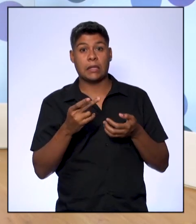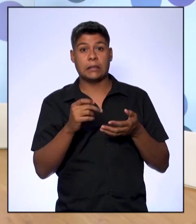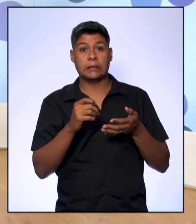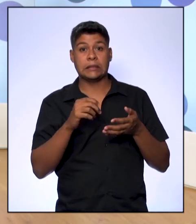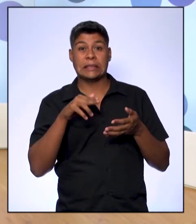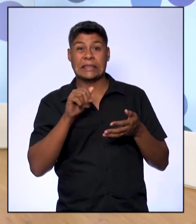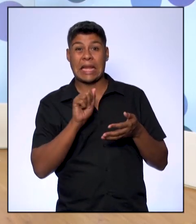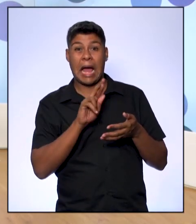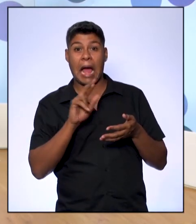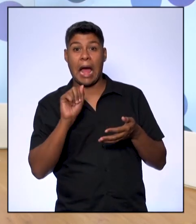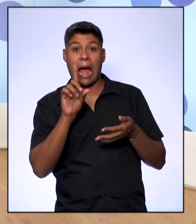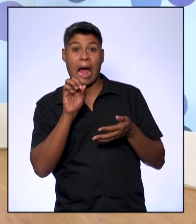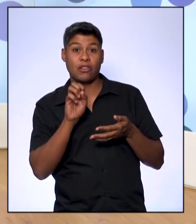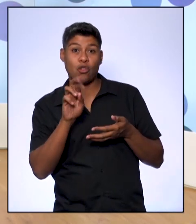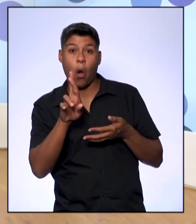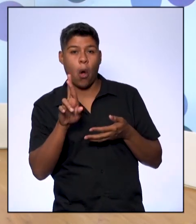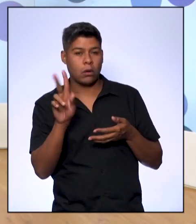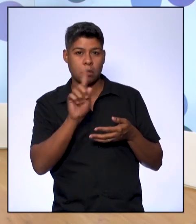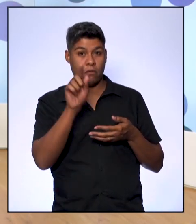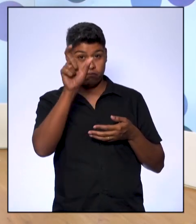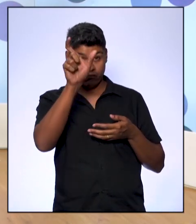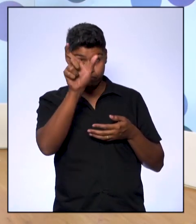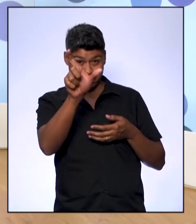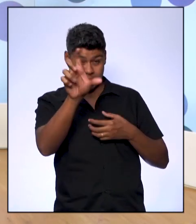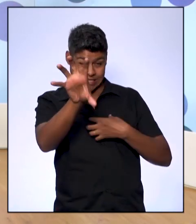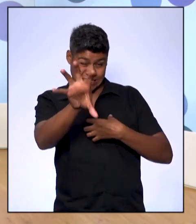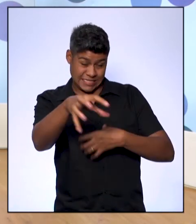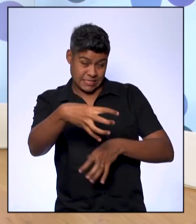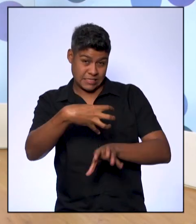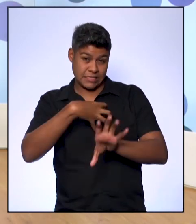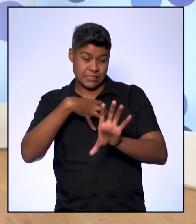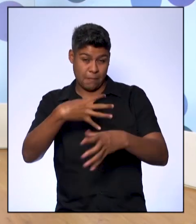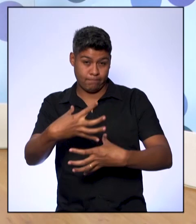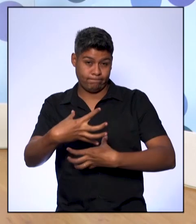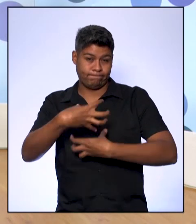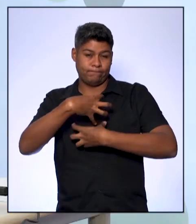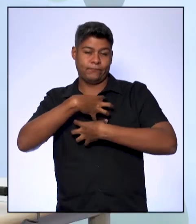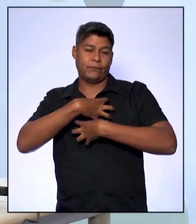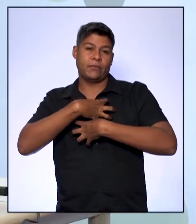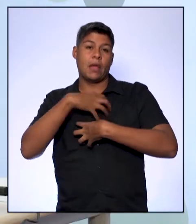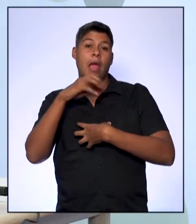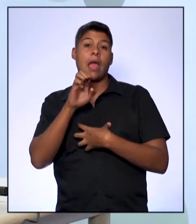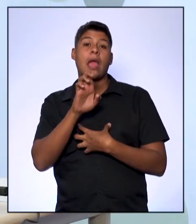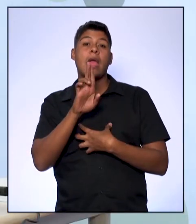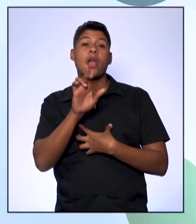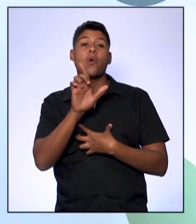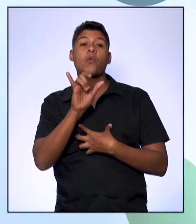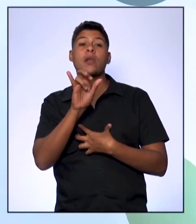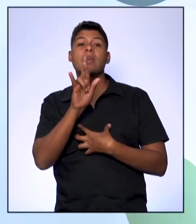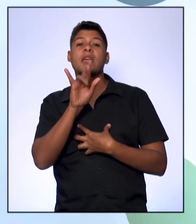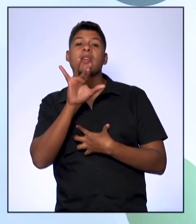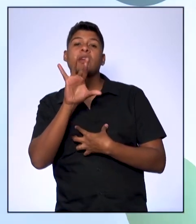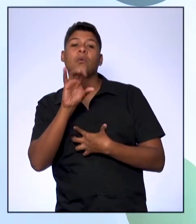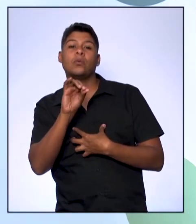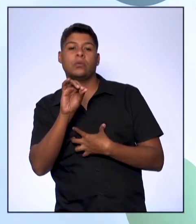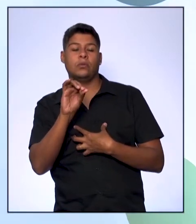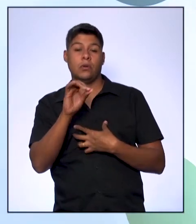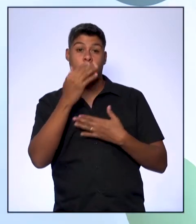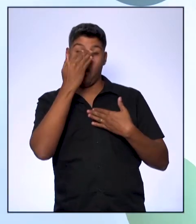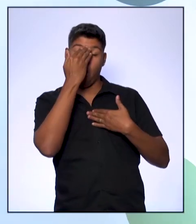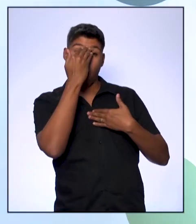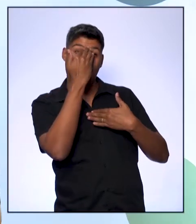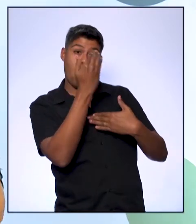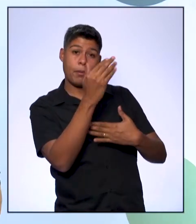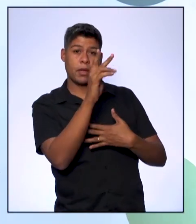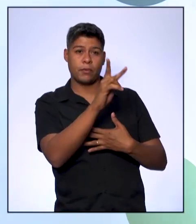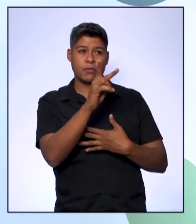porque eu eu é você que vai sentir a poesia eu li isso eu li e a outro gênero também né assim professor